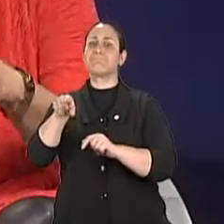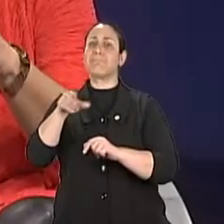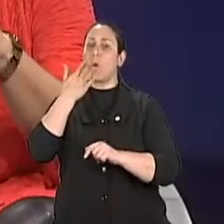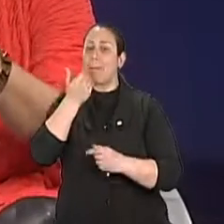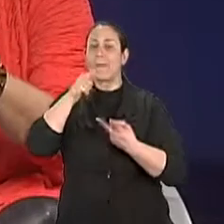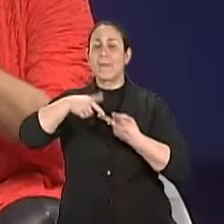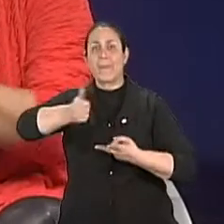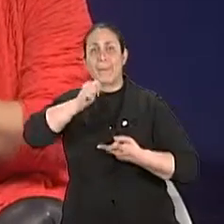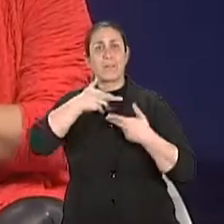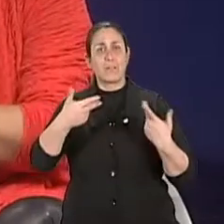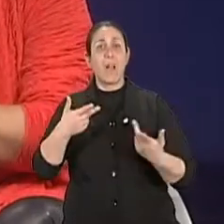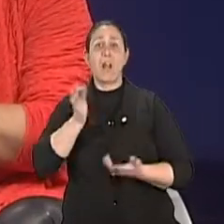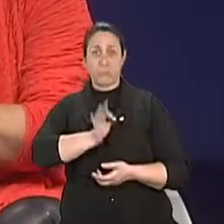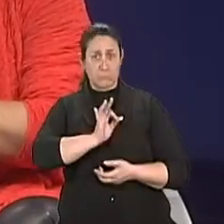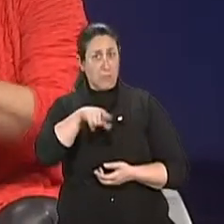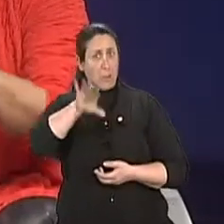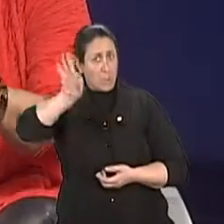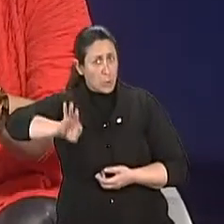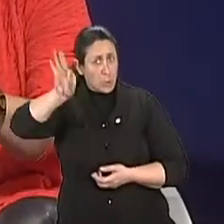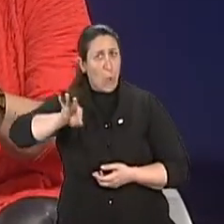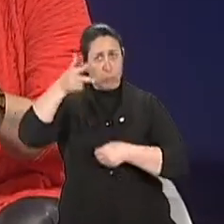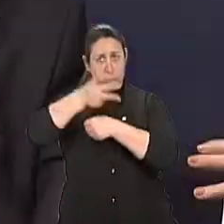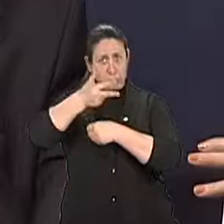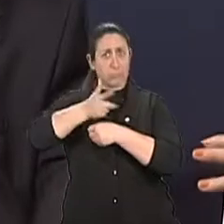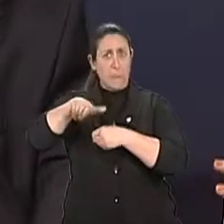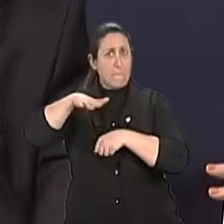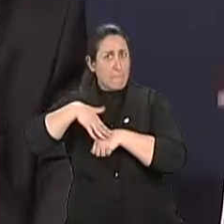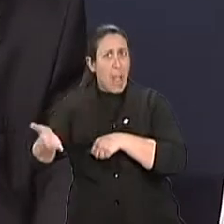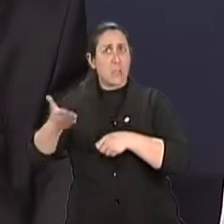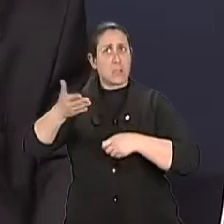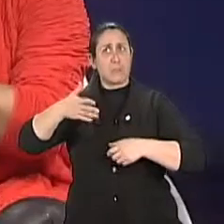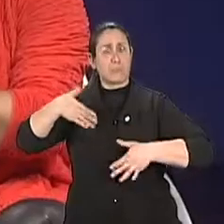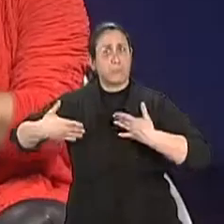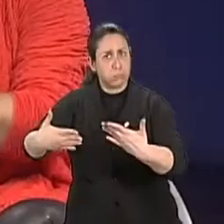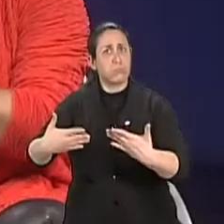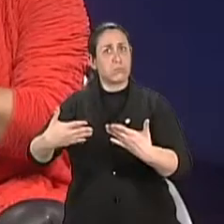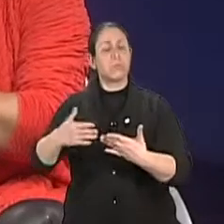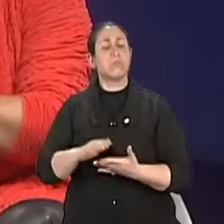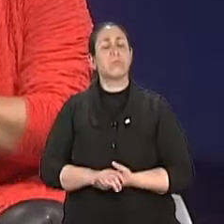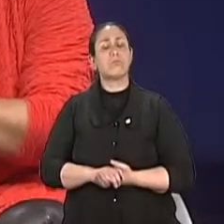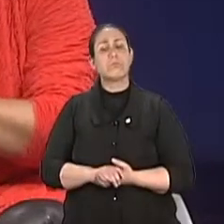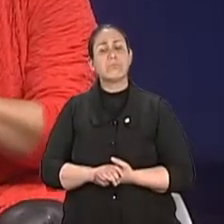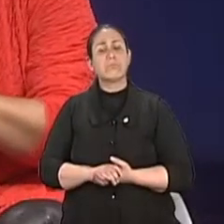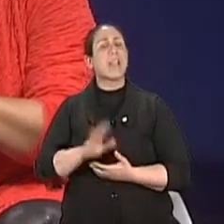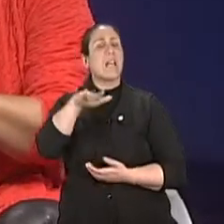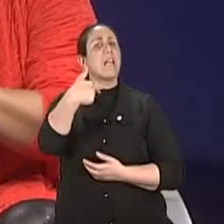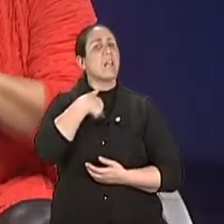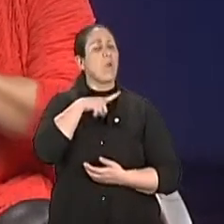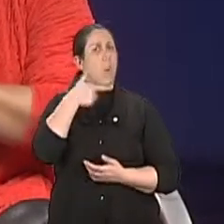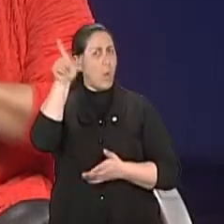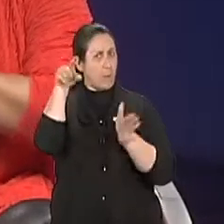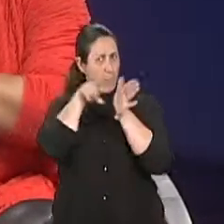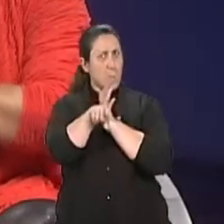seja, nós vamos ter esse percentual de idosos muito mais sadios. Com certeza. Com certeza. Mas o senhor tocou numa questão que interessa muito, né?